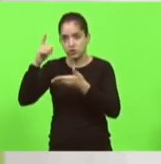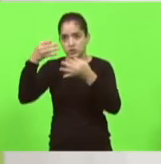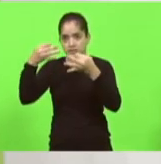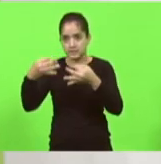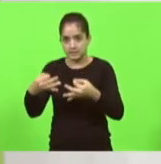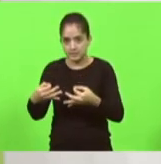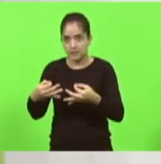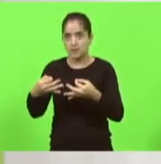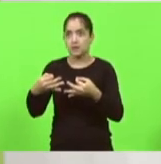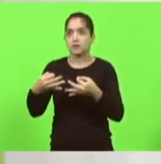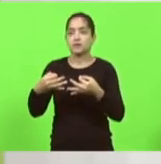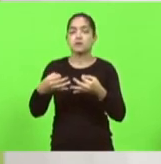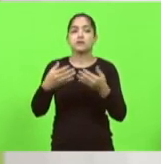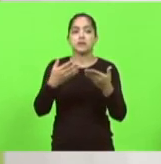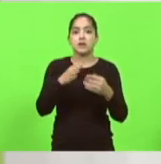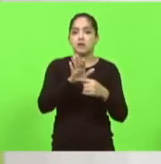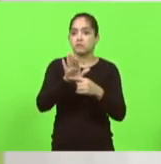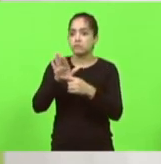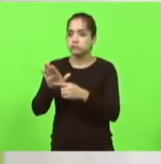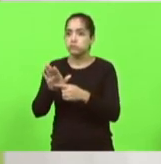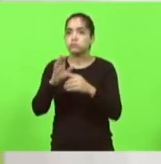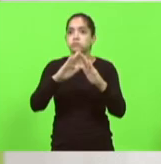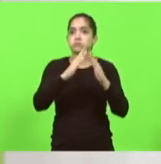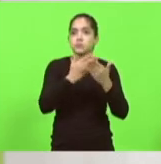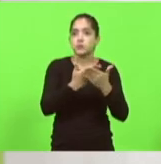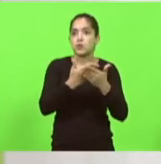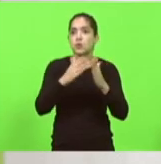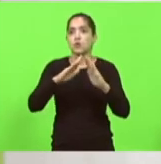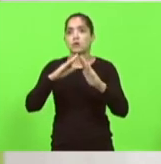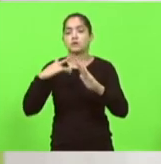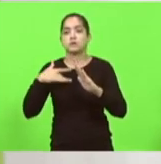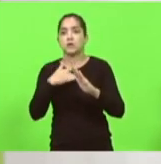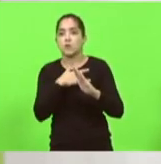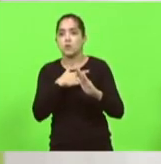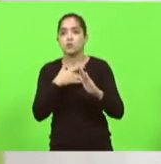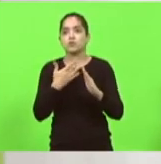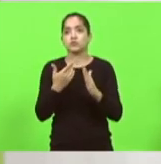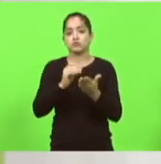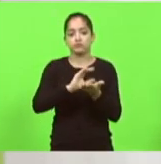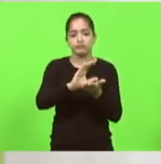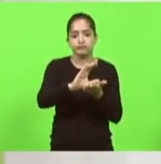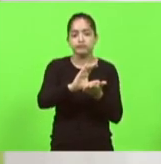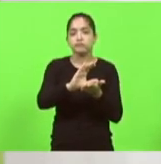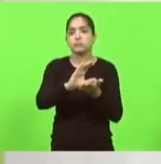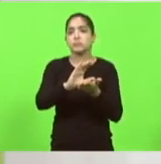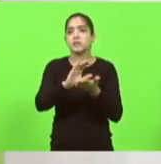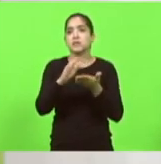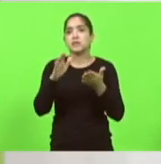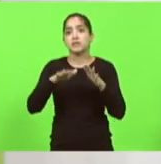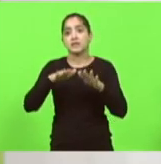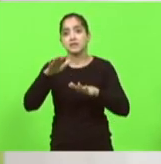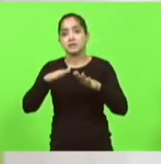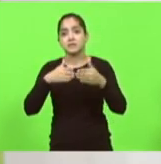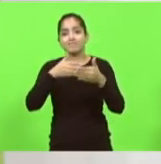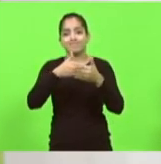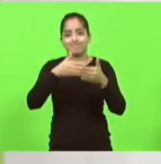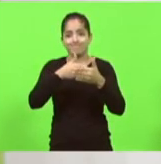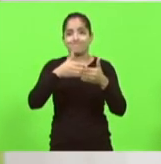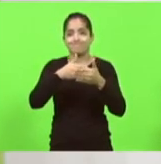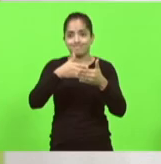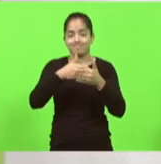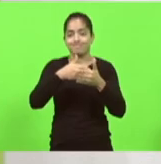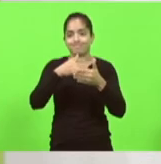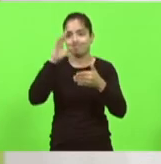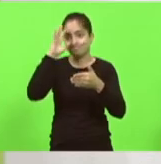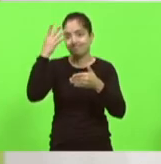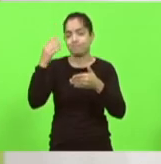sustentam nossas escolas, que sustentam os nossos postos de saúde, enquanto muito daquilo acabava ficando atravancado na justiça sem solução.